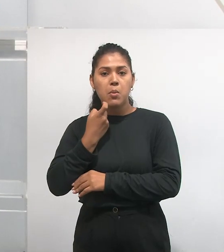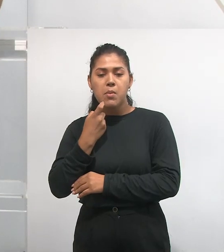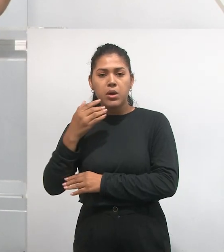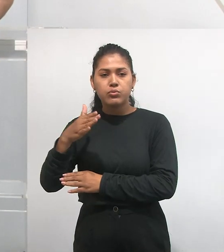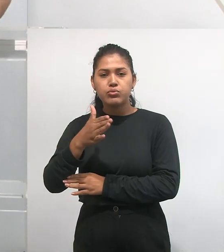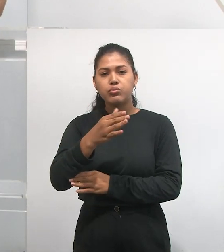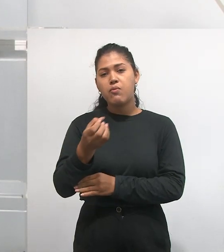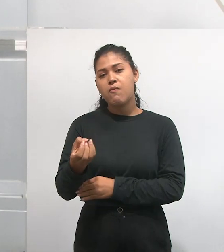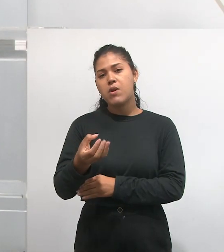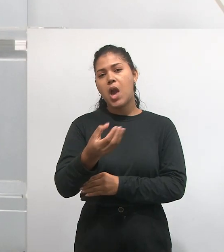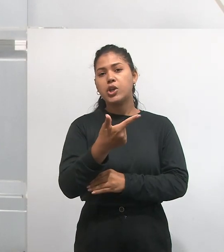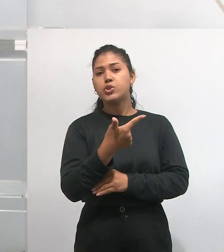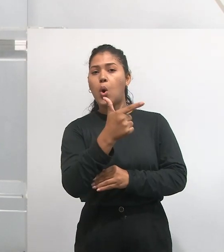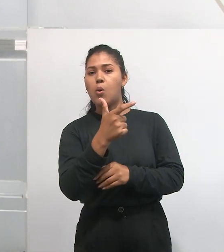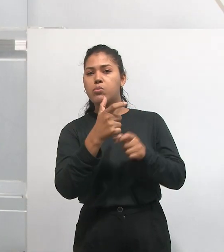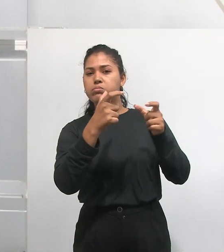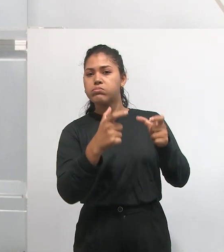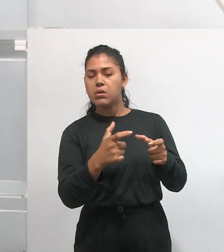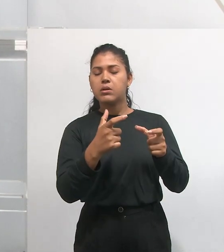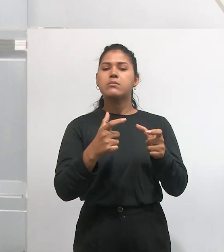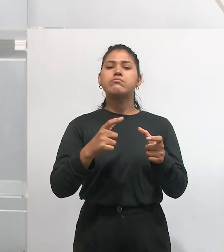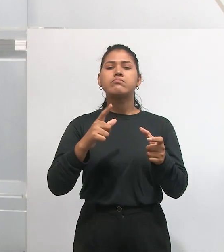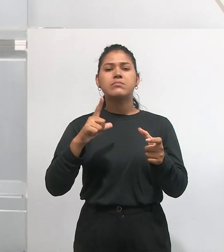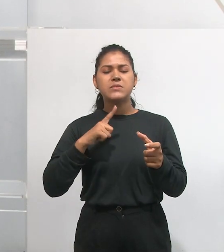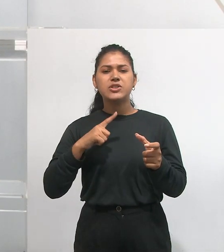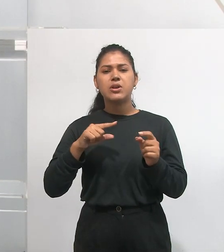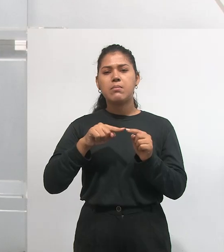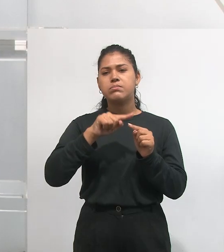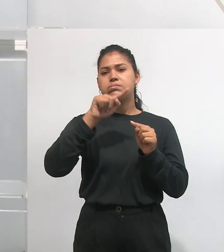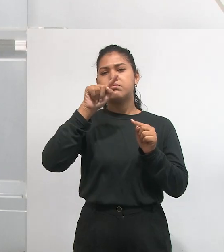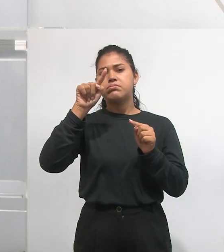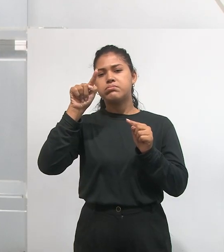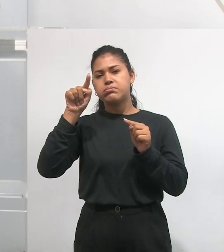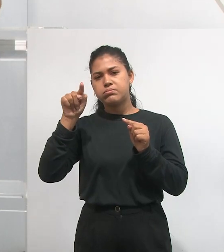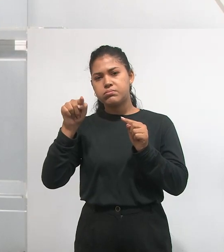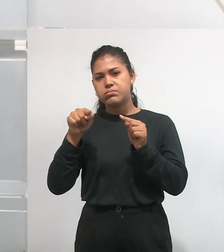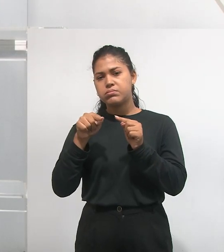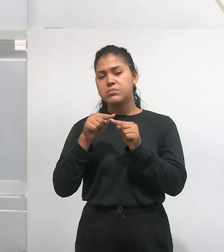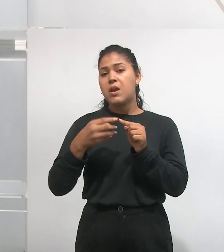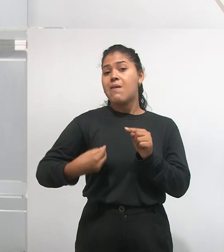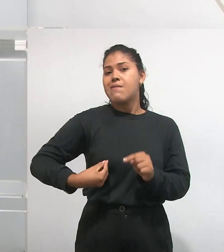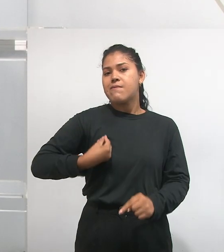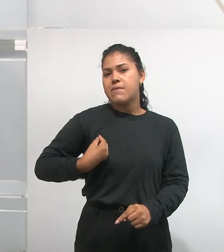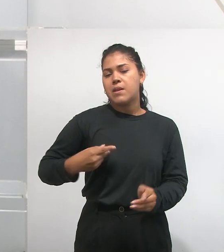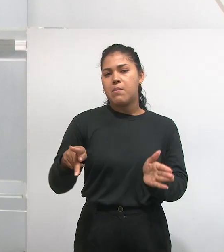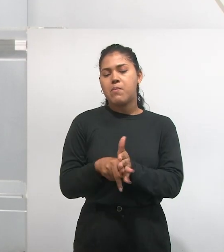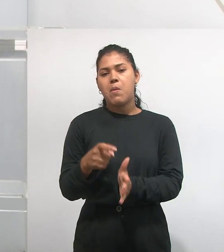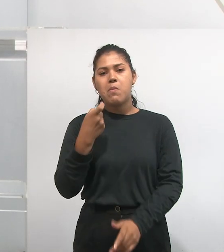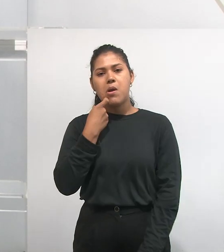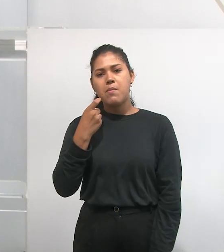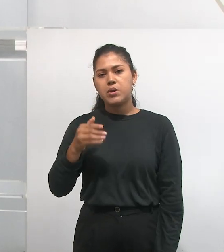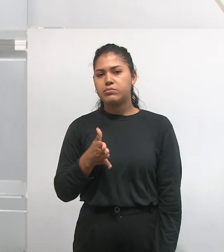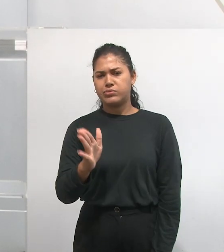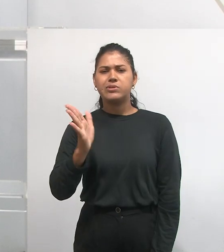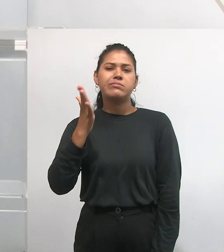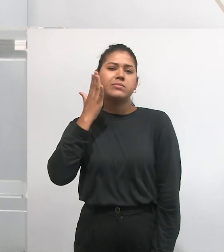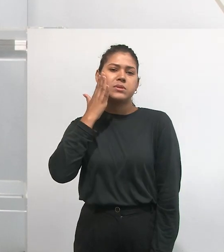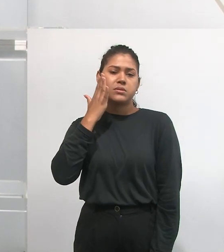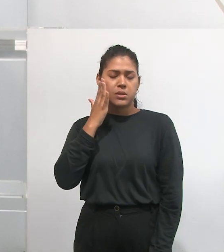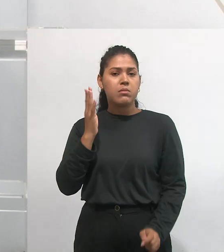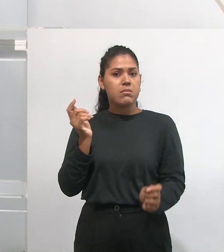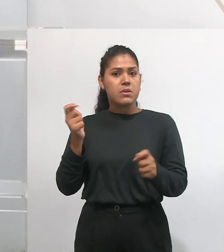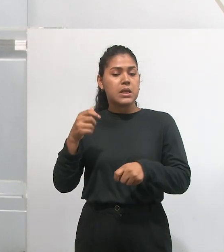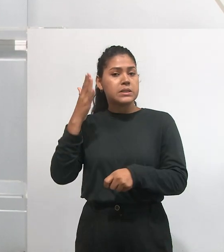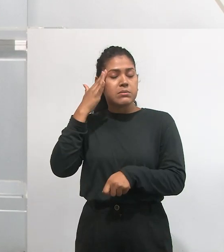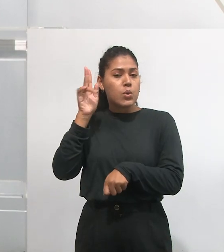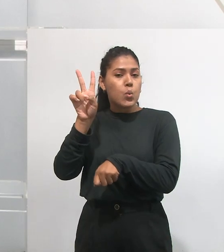estão maiores. Então eles conhecem esses ciclos. Então essa manutenção desse conhecimento também contribui